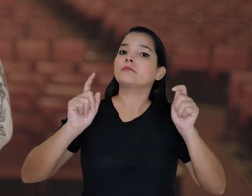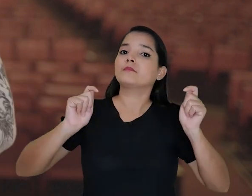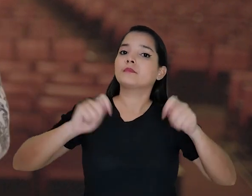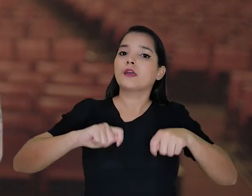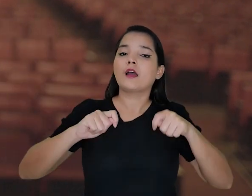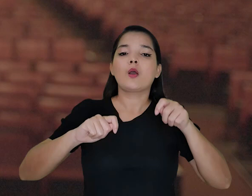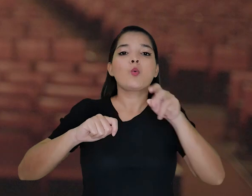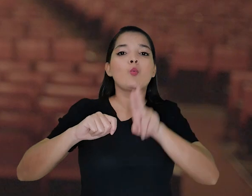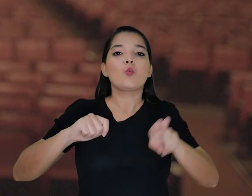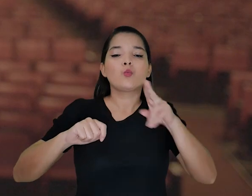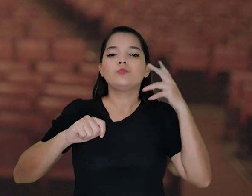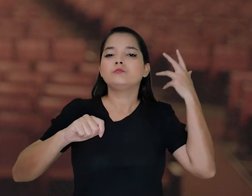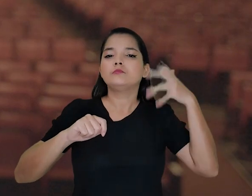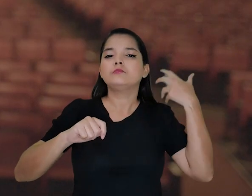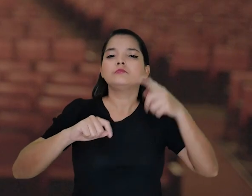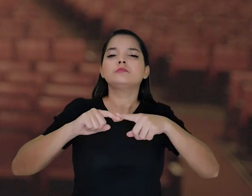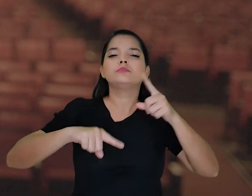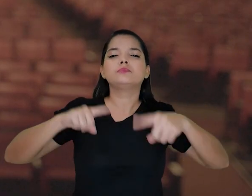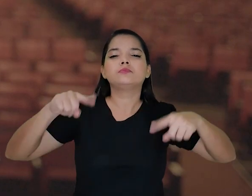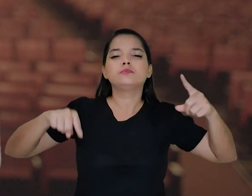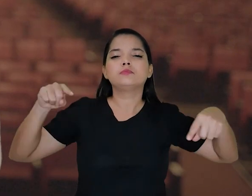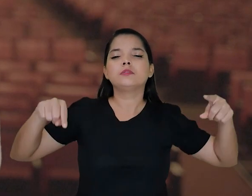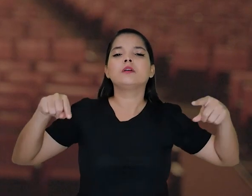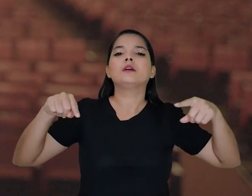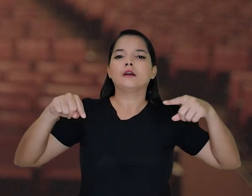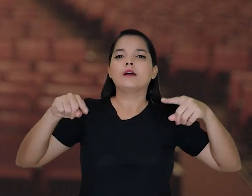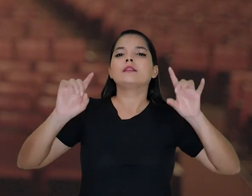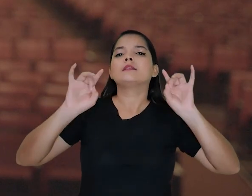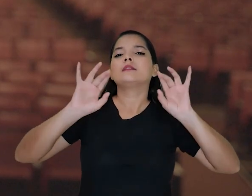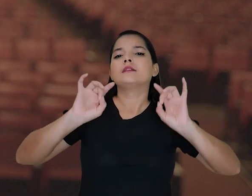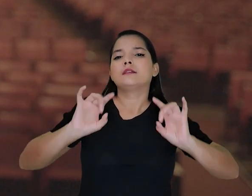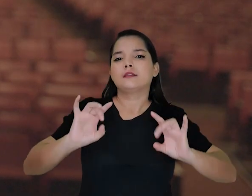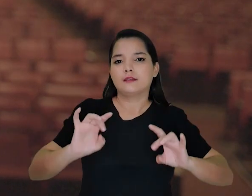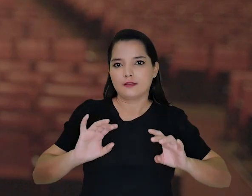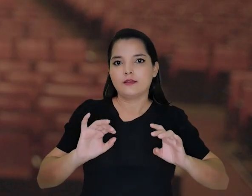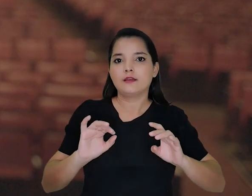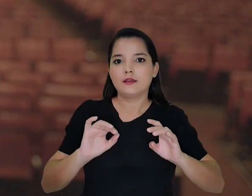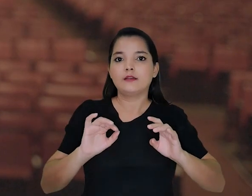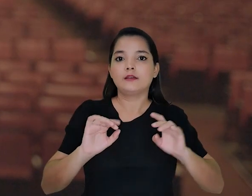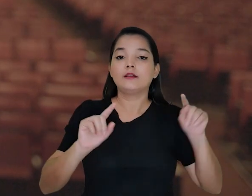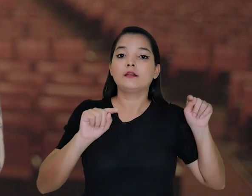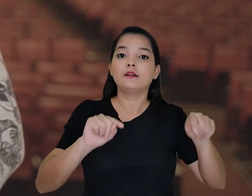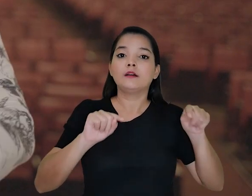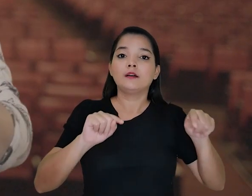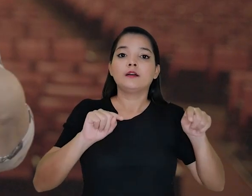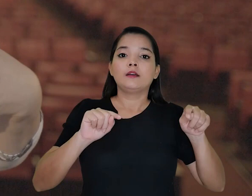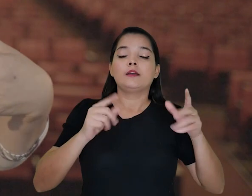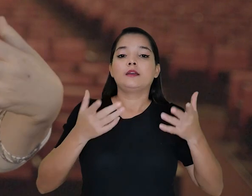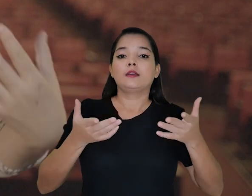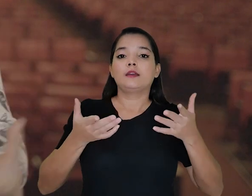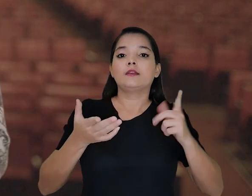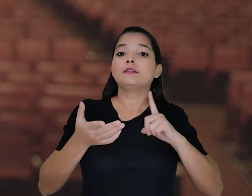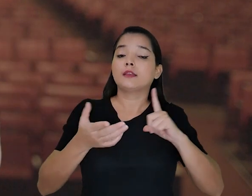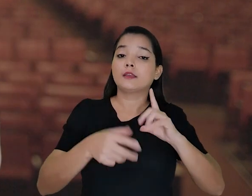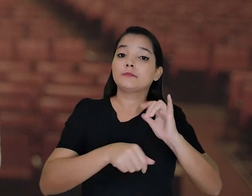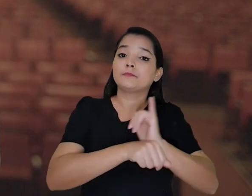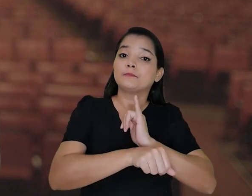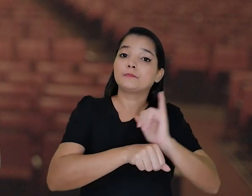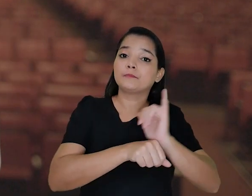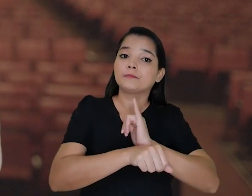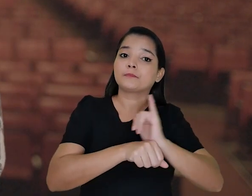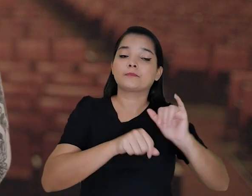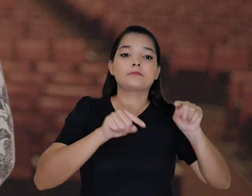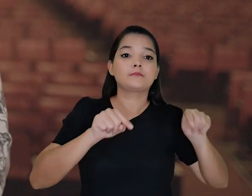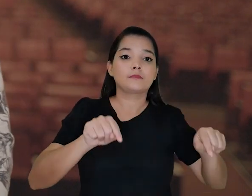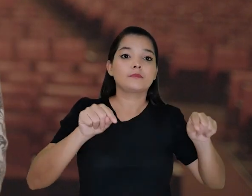linhas melódicas ã bem delicadas de uma maneira Ah que ainda Ah